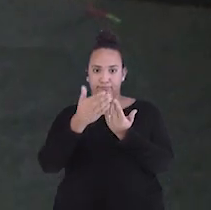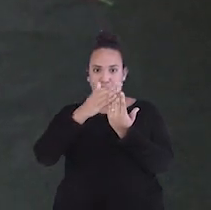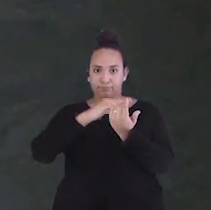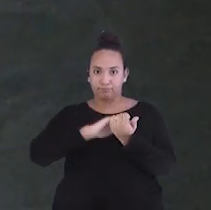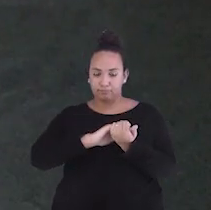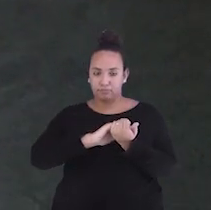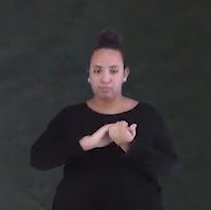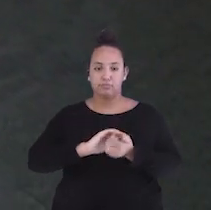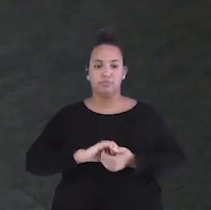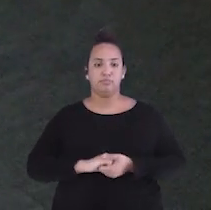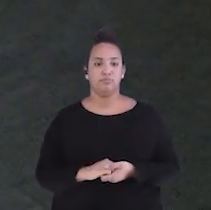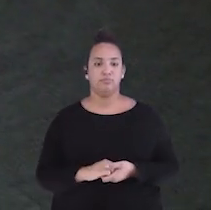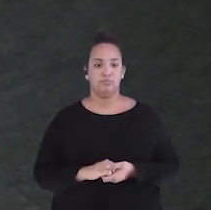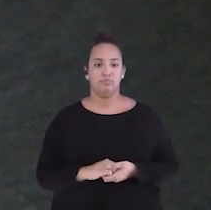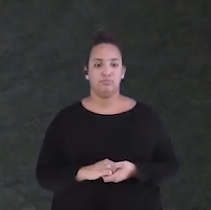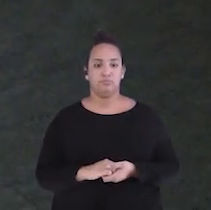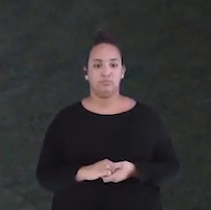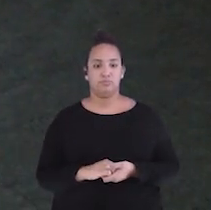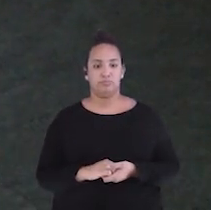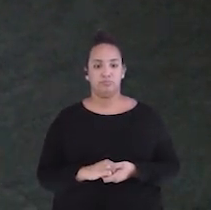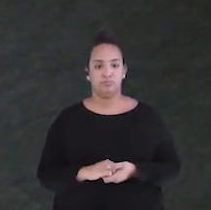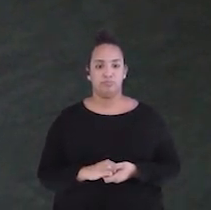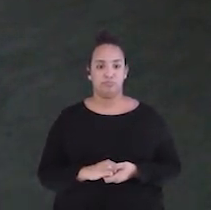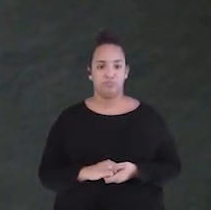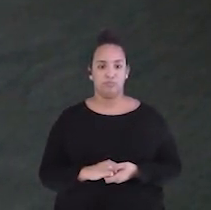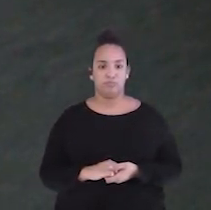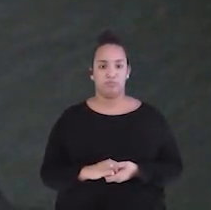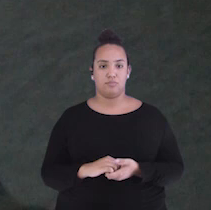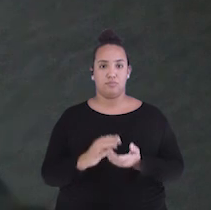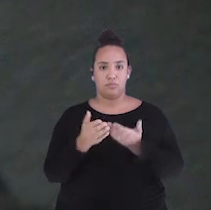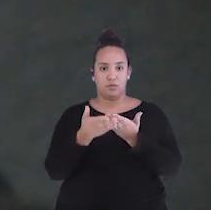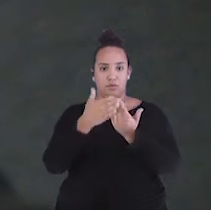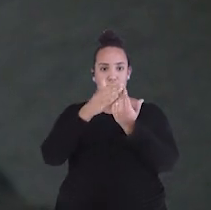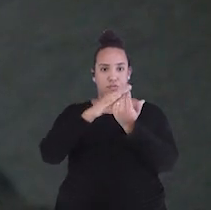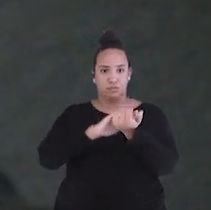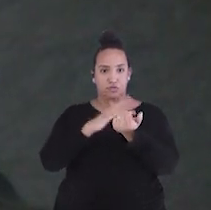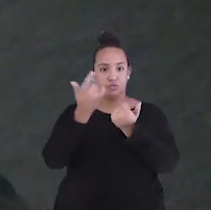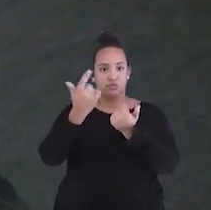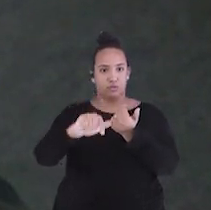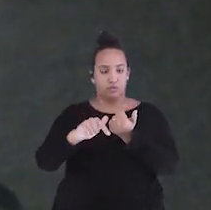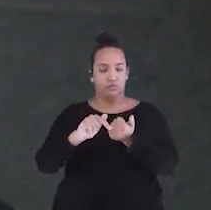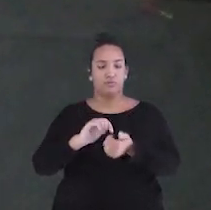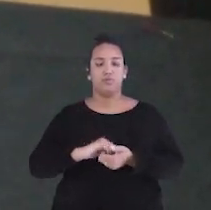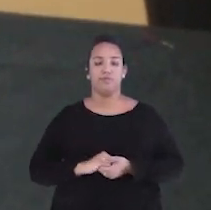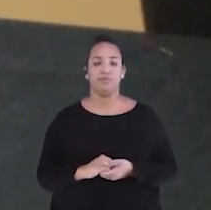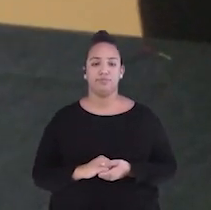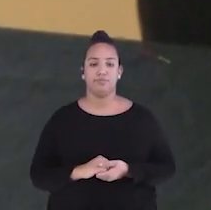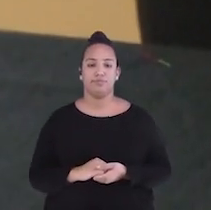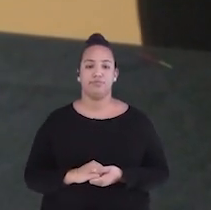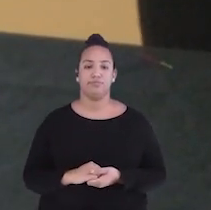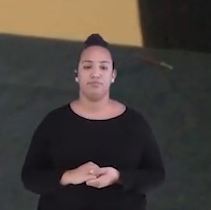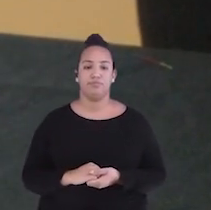assim. Isso. Agora a gente vai fazer outra dobra.